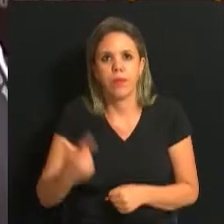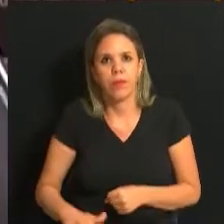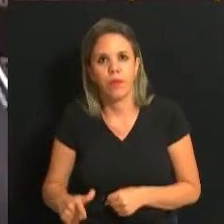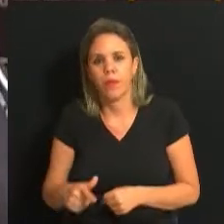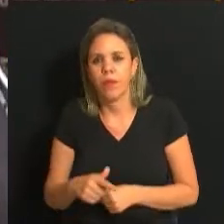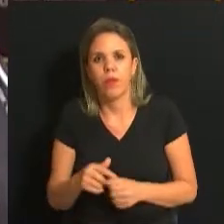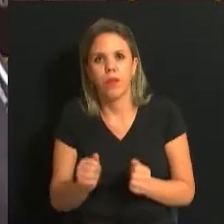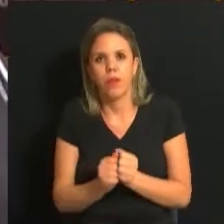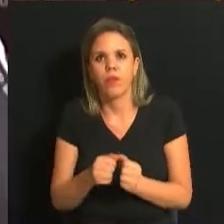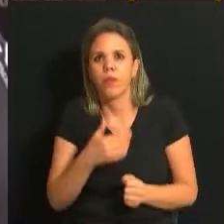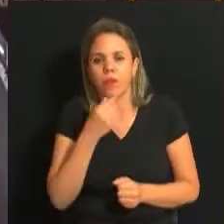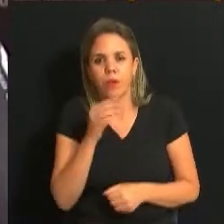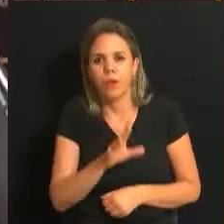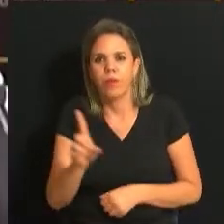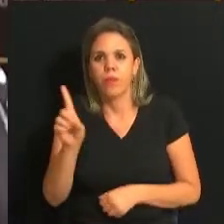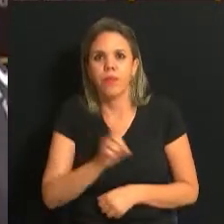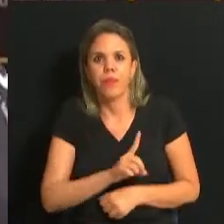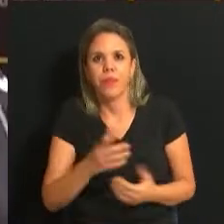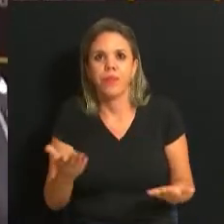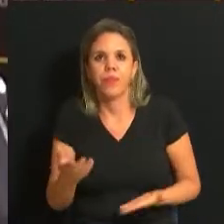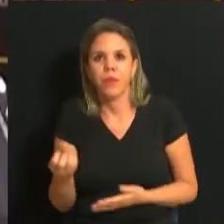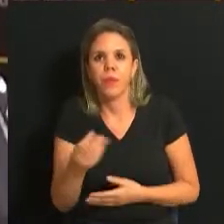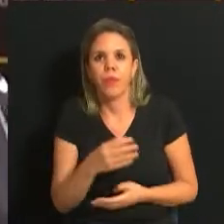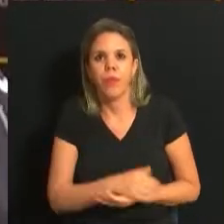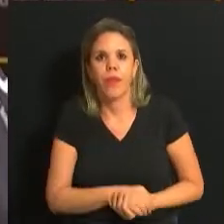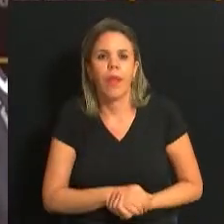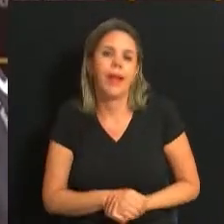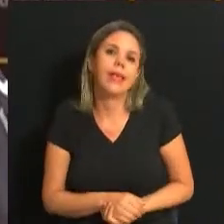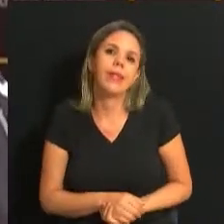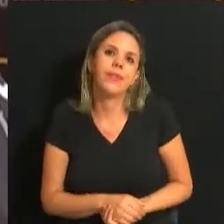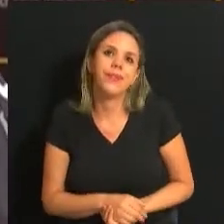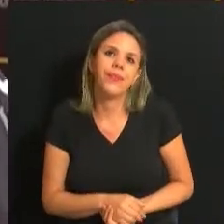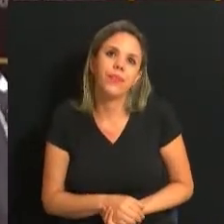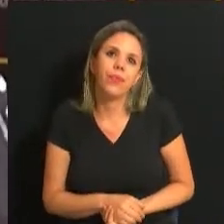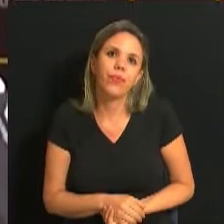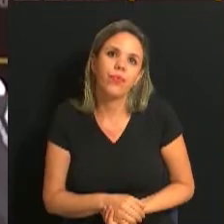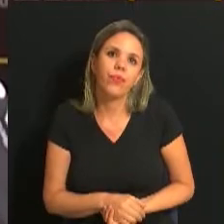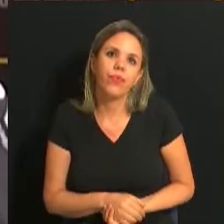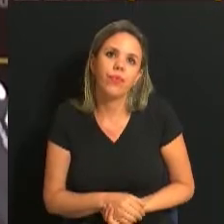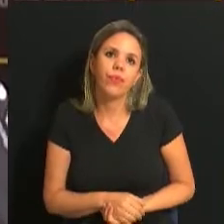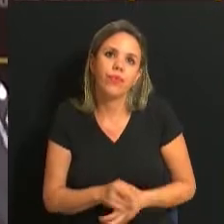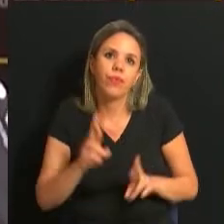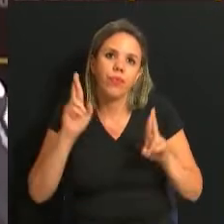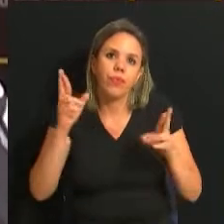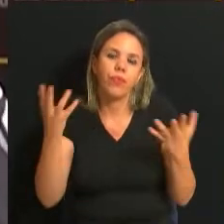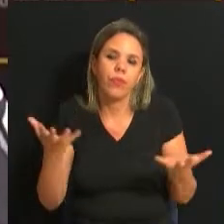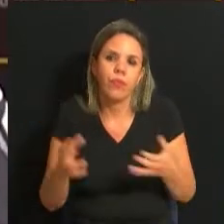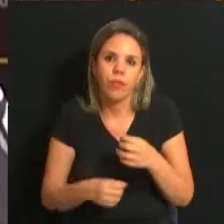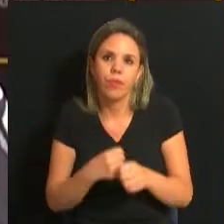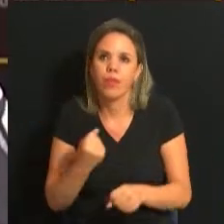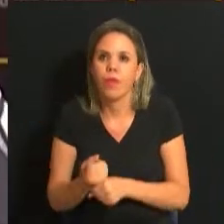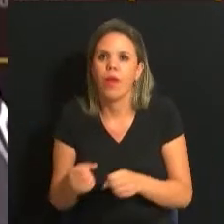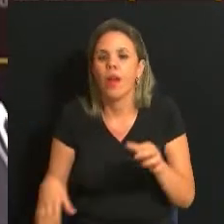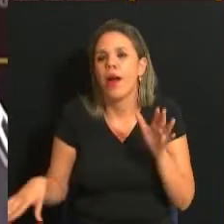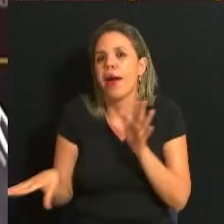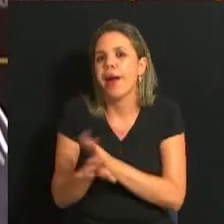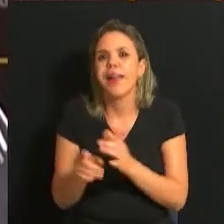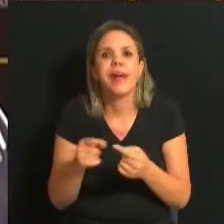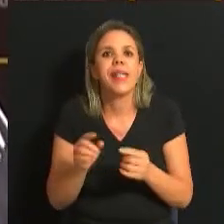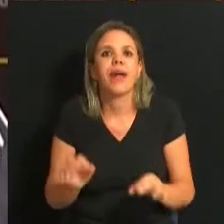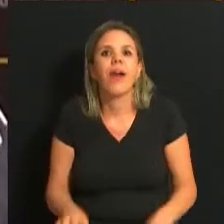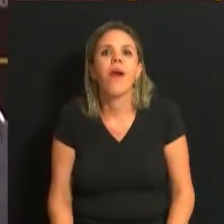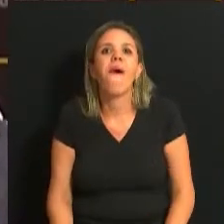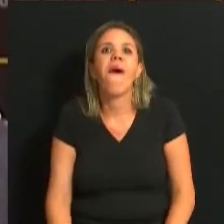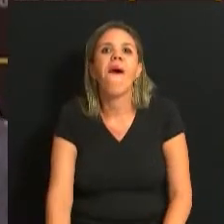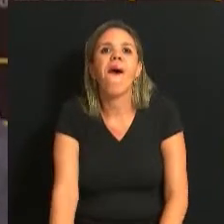todos aí que chegaram, os meninos novos. E se Deus quiser, esse ano vamos chegar ao nosso objetivo aí. E